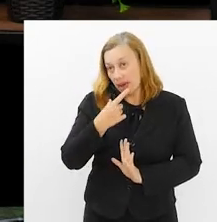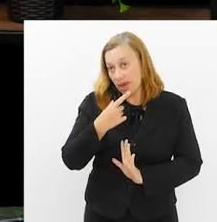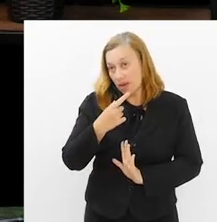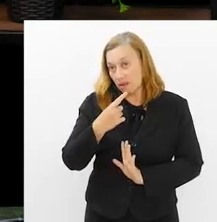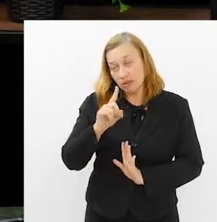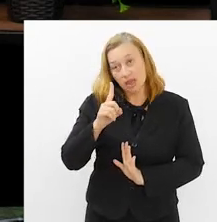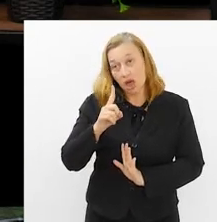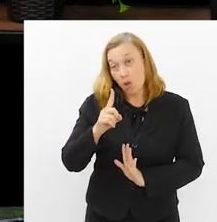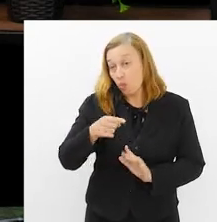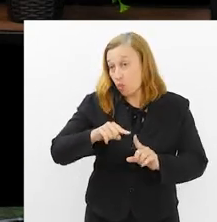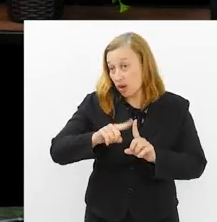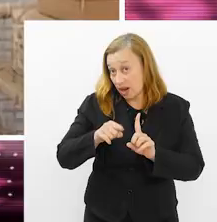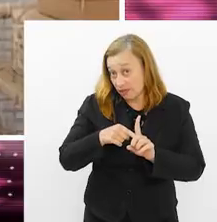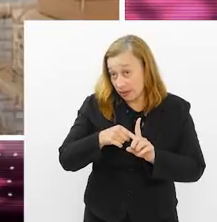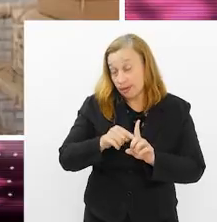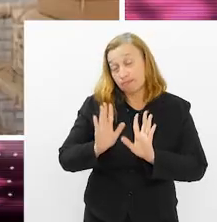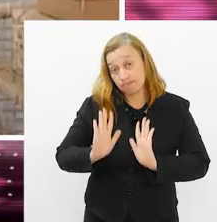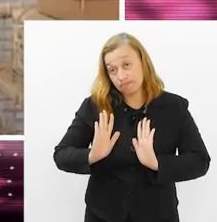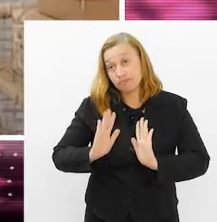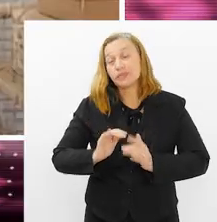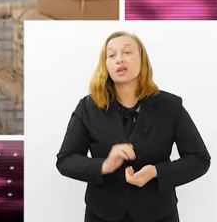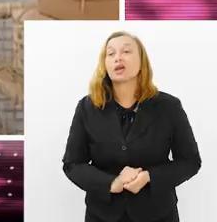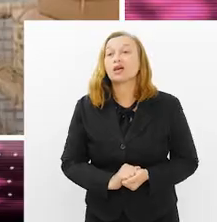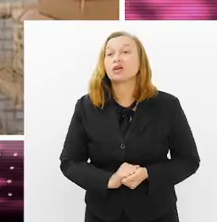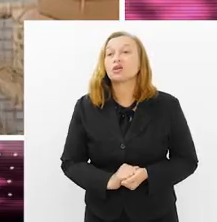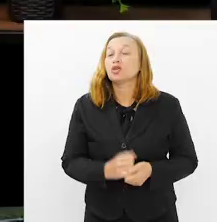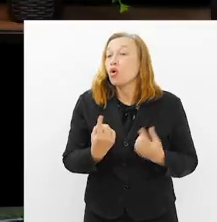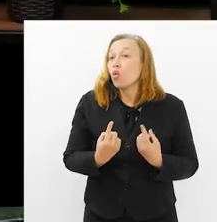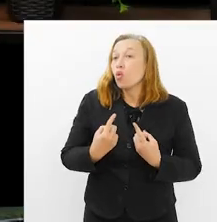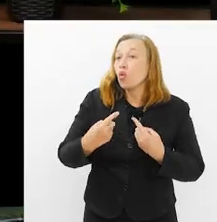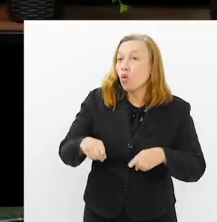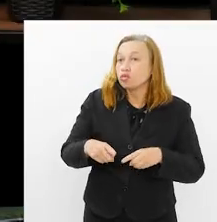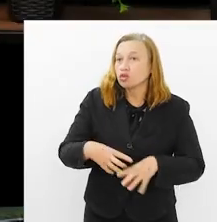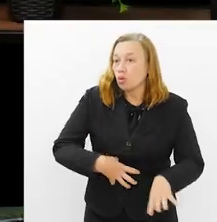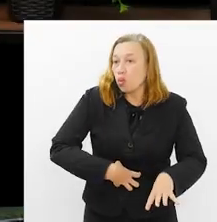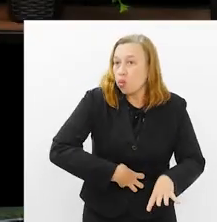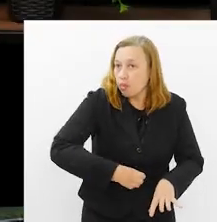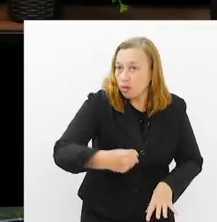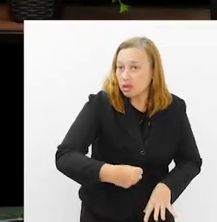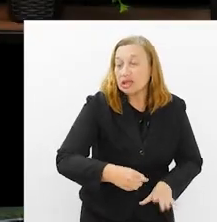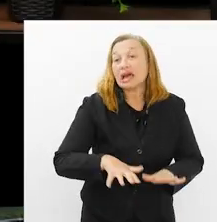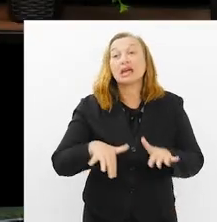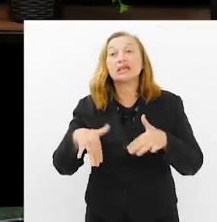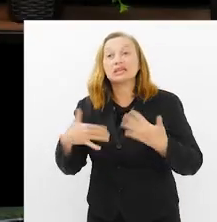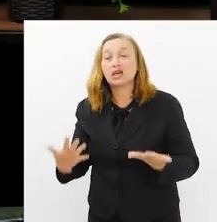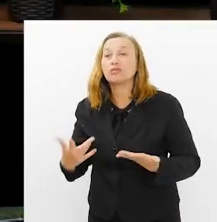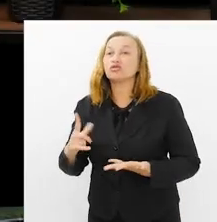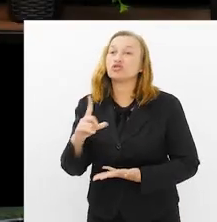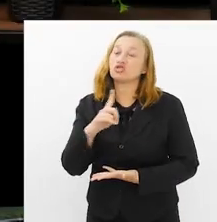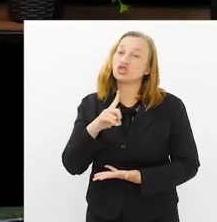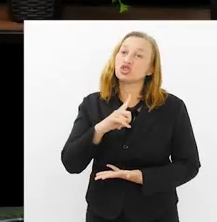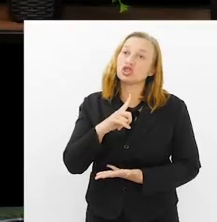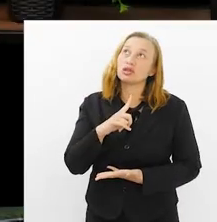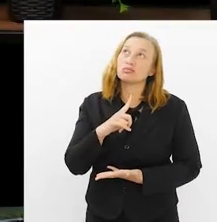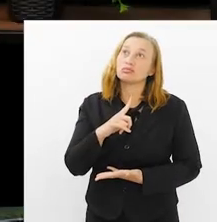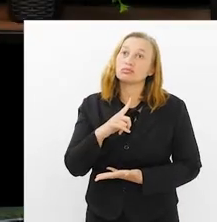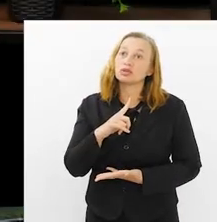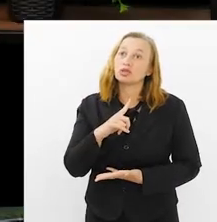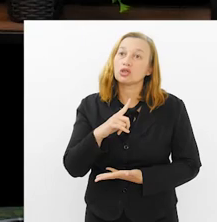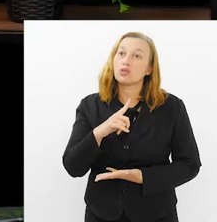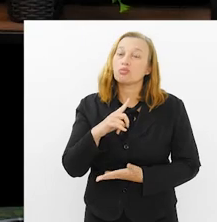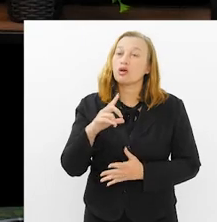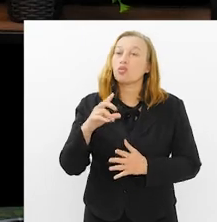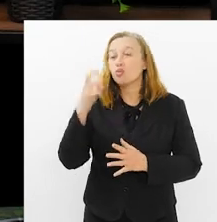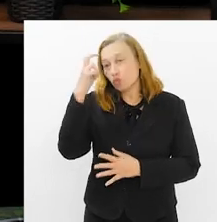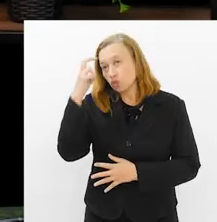Era contra os contraceptivos, contra o aborto. Então existia